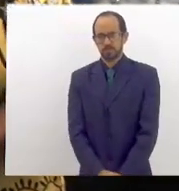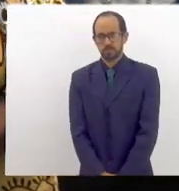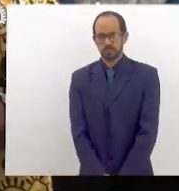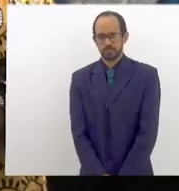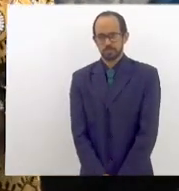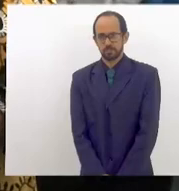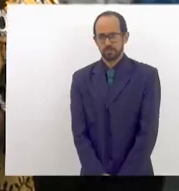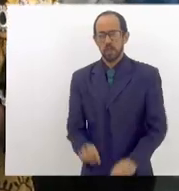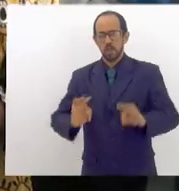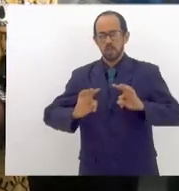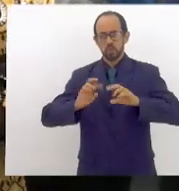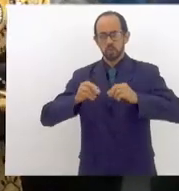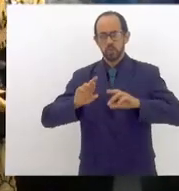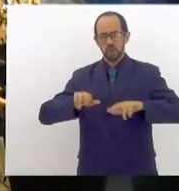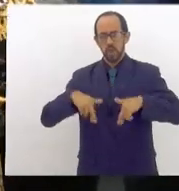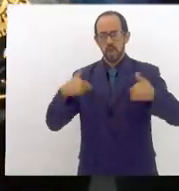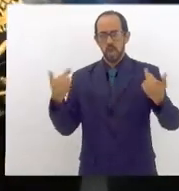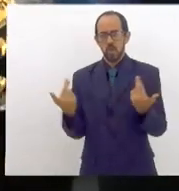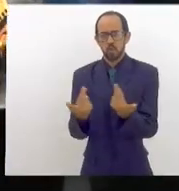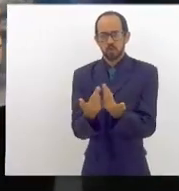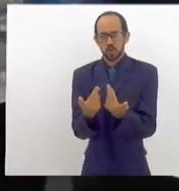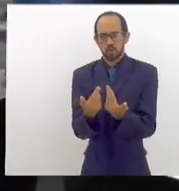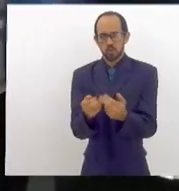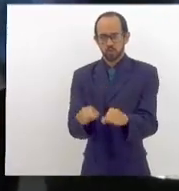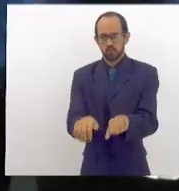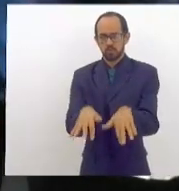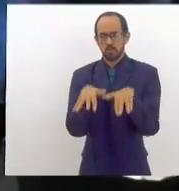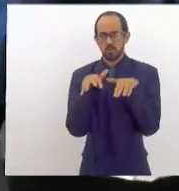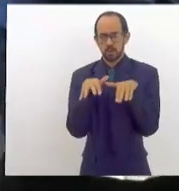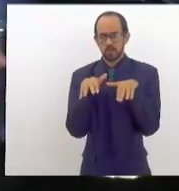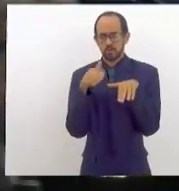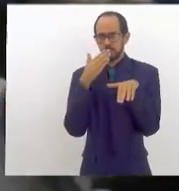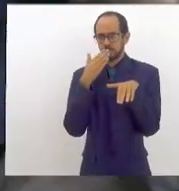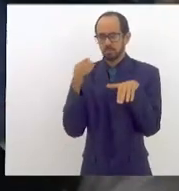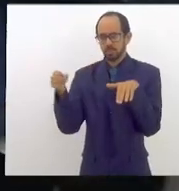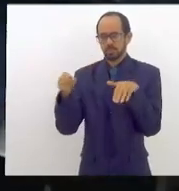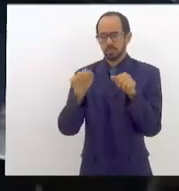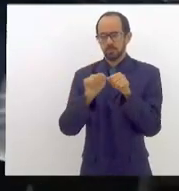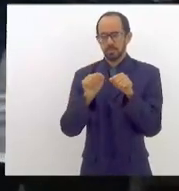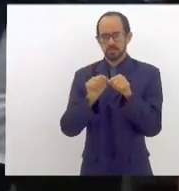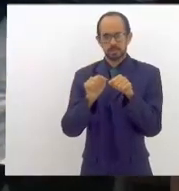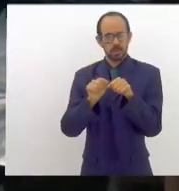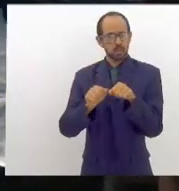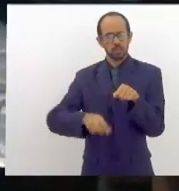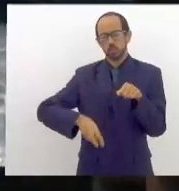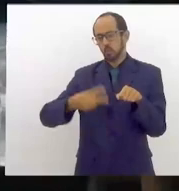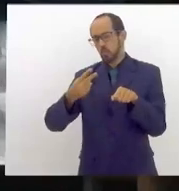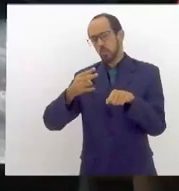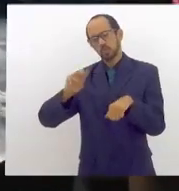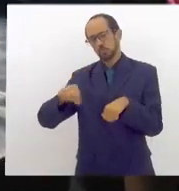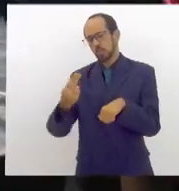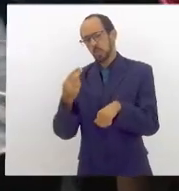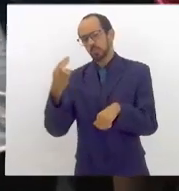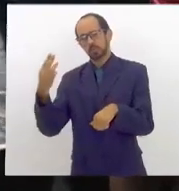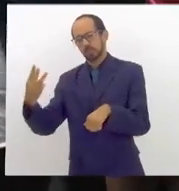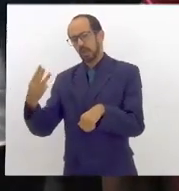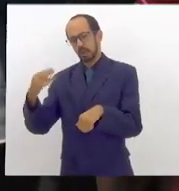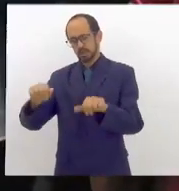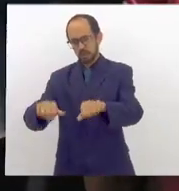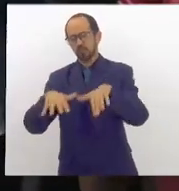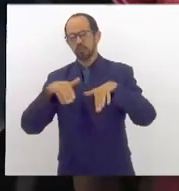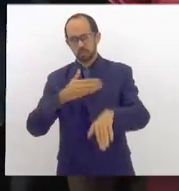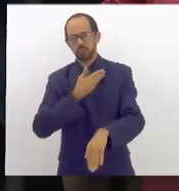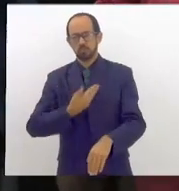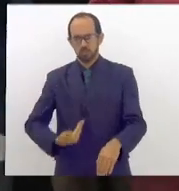toda a reunião de plenário o senhor mandava fazer de duas as três a Três audiências públicas Então a gente vai ter